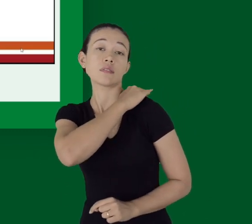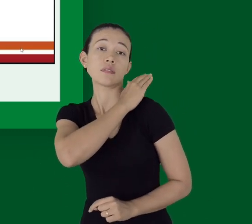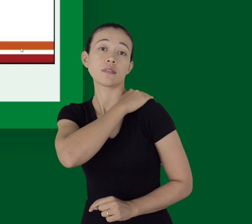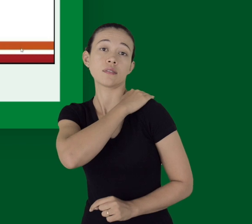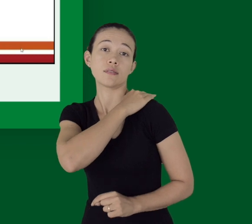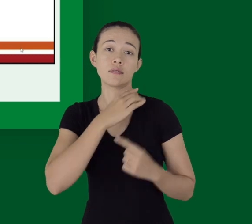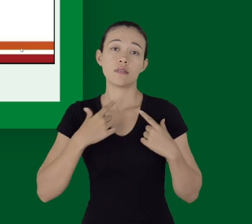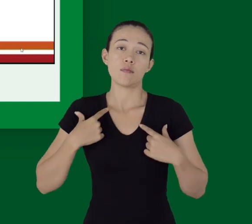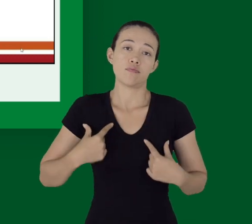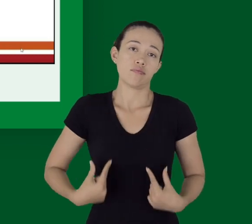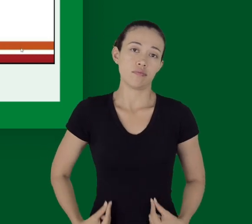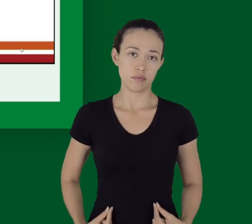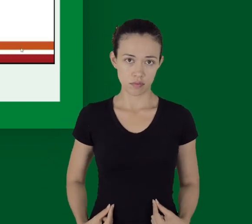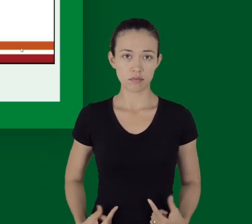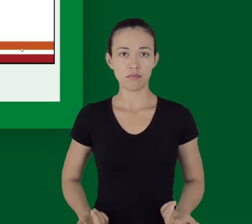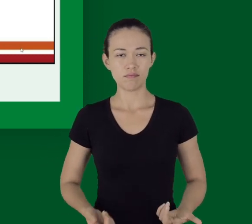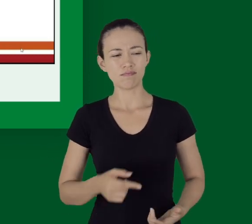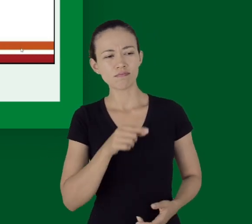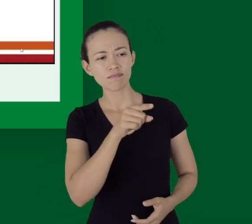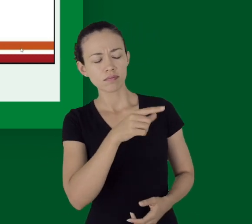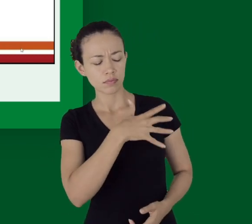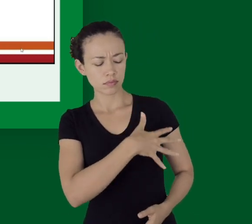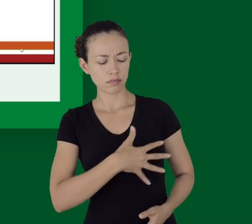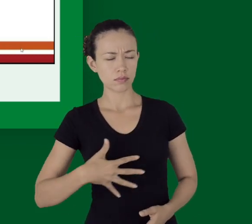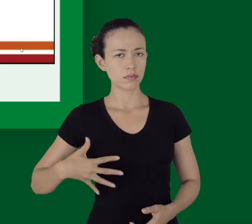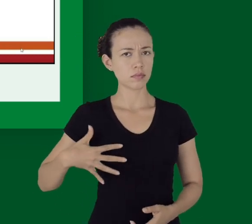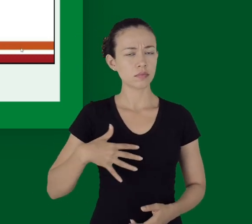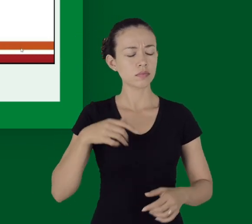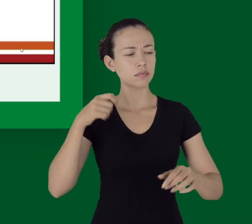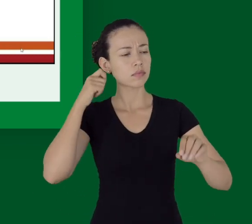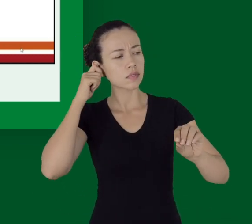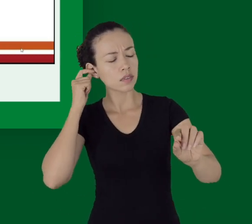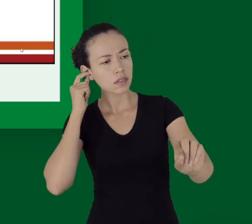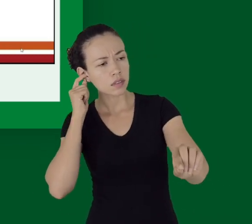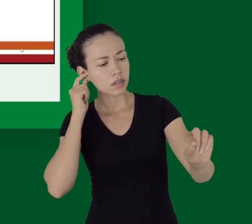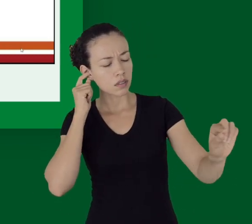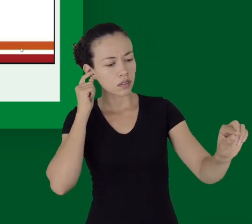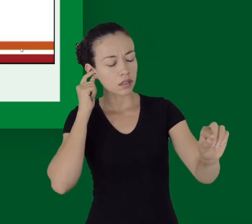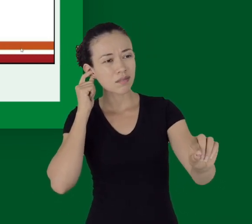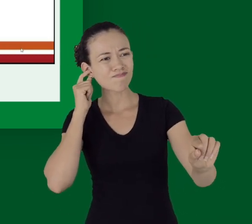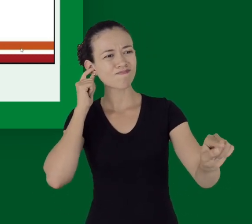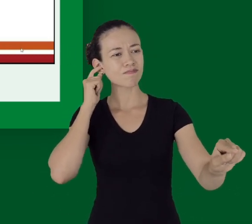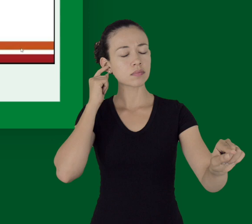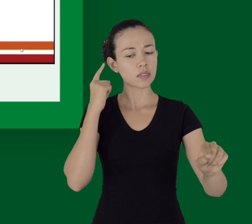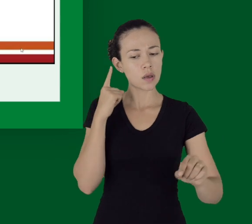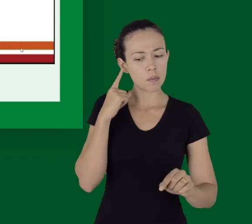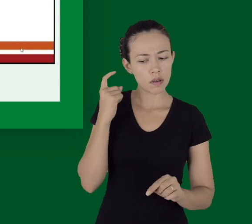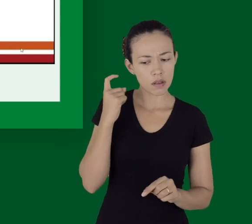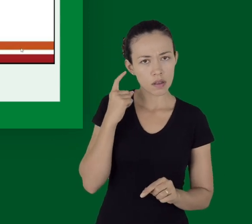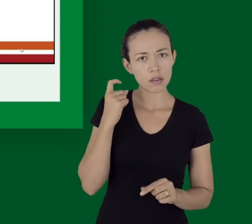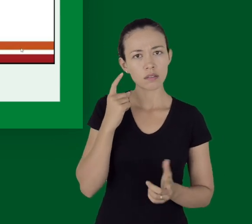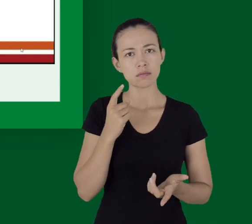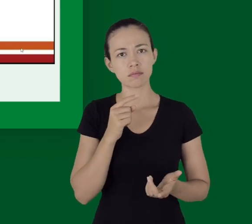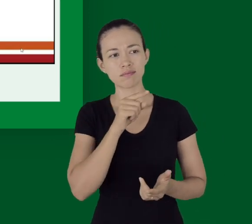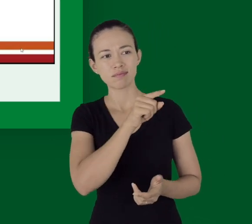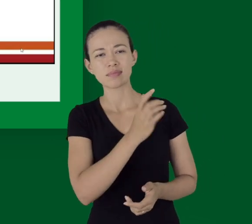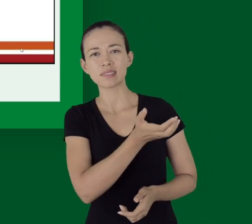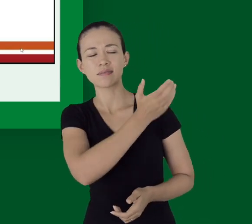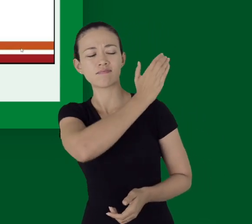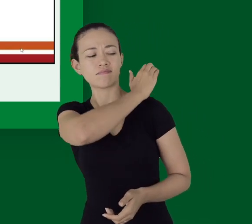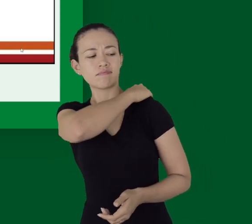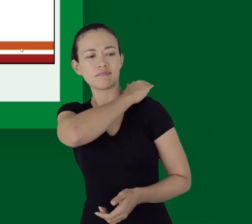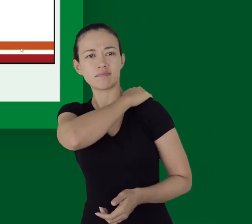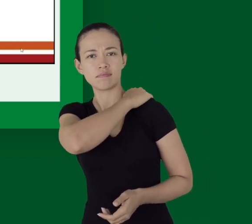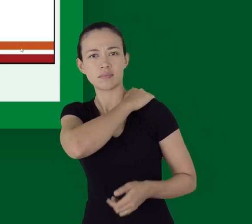ser pulmonar, né? Se ele tiver algum sibilo, né? Se estiver sibilando, se tiver crépito, se